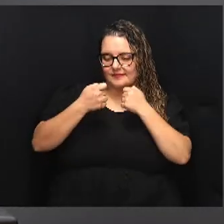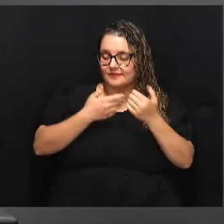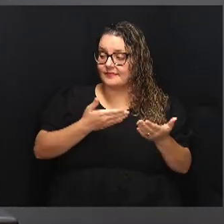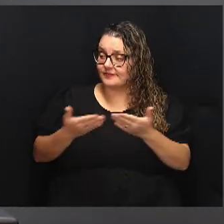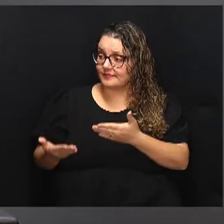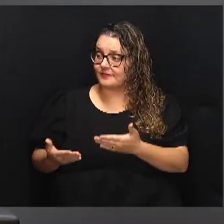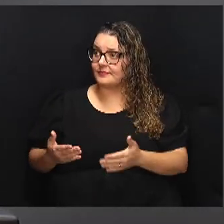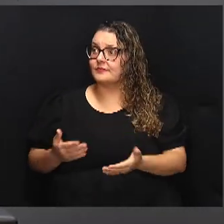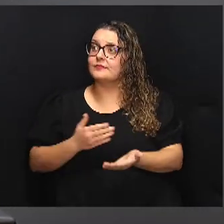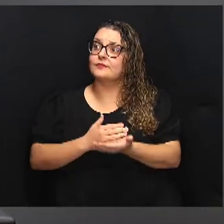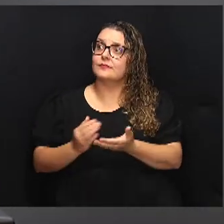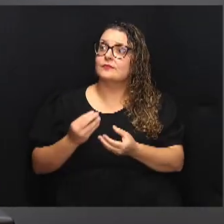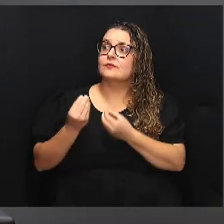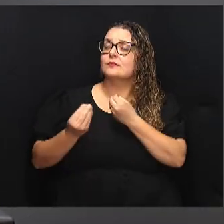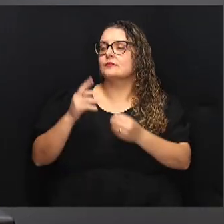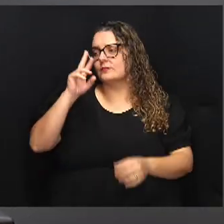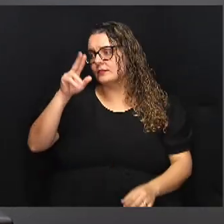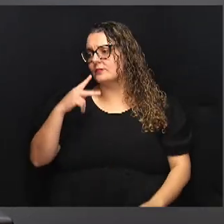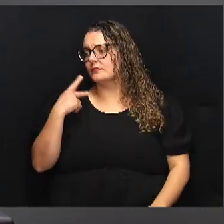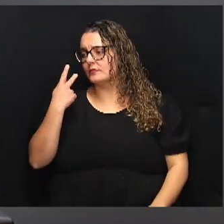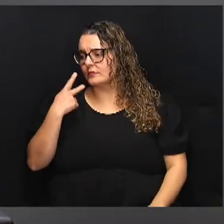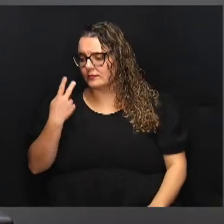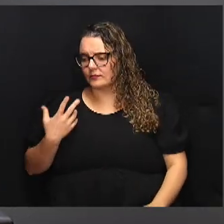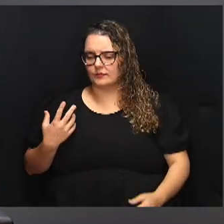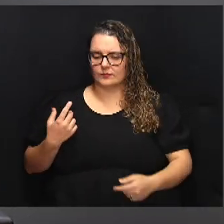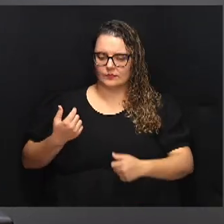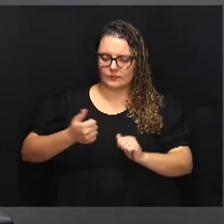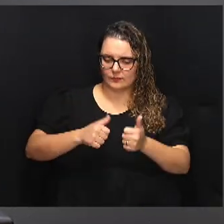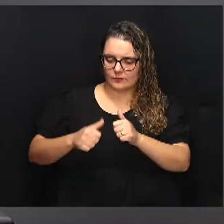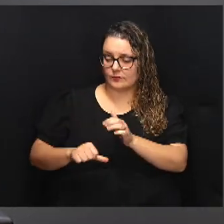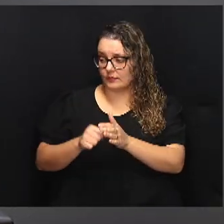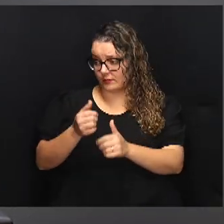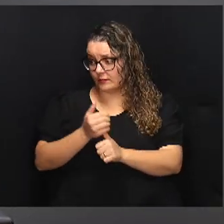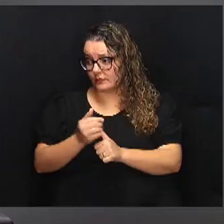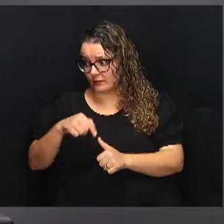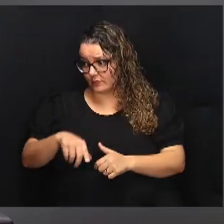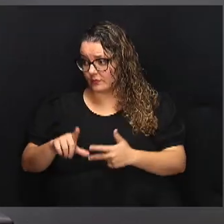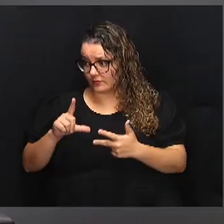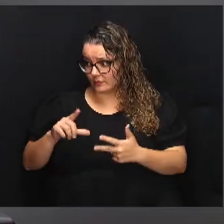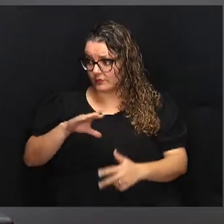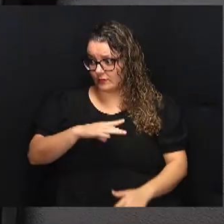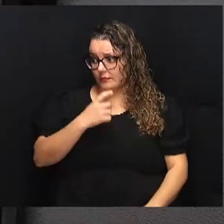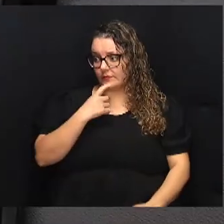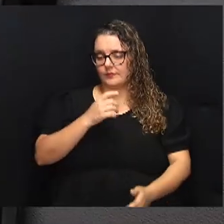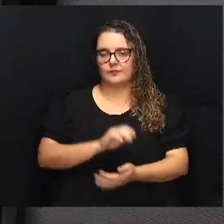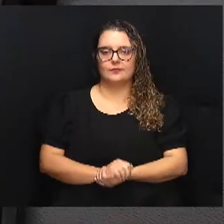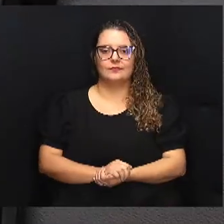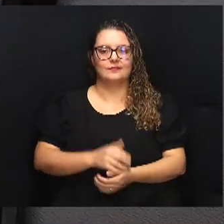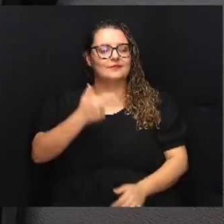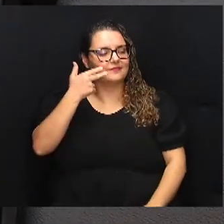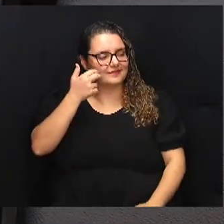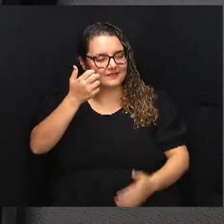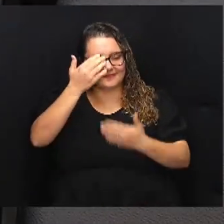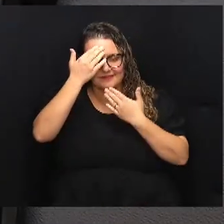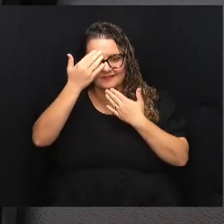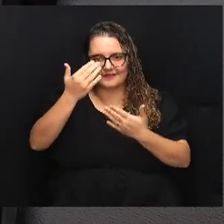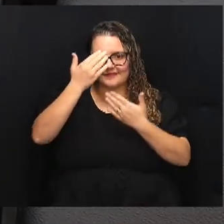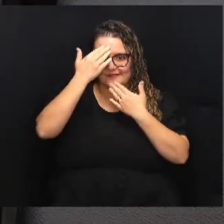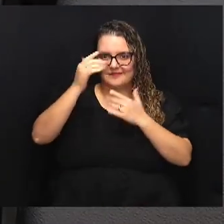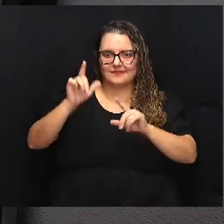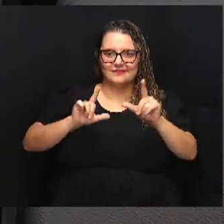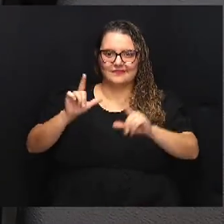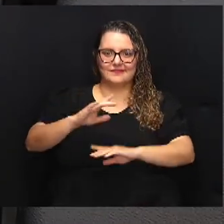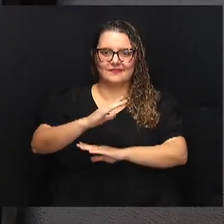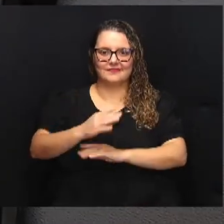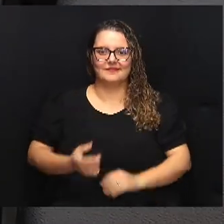vereador, de que maneira que o senhor avalia esse seu primeiro mandato aqui no Legislativo de Campinas? Rafael, eu agradeço o convite, a TV Câmara que